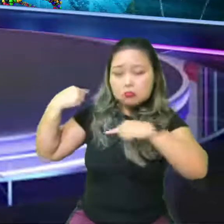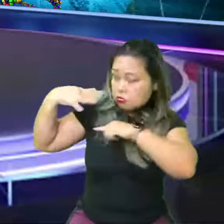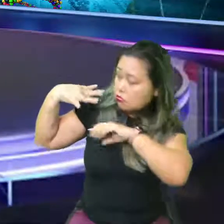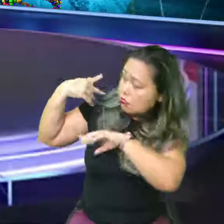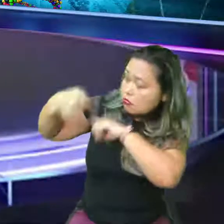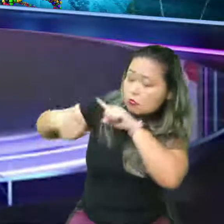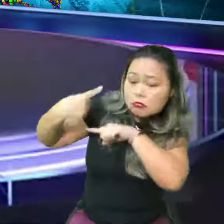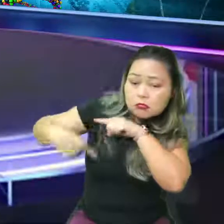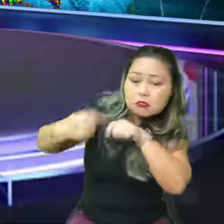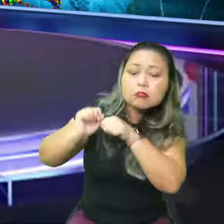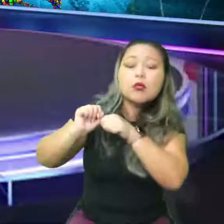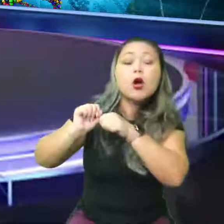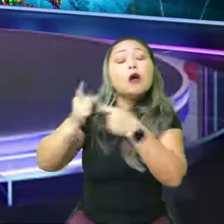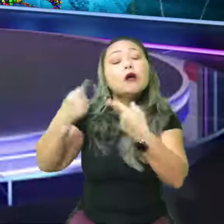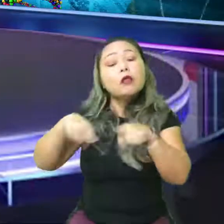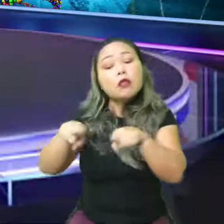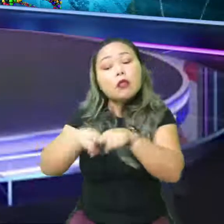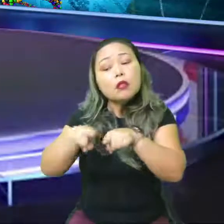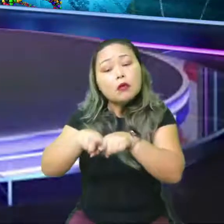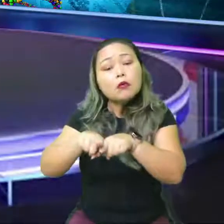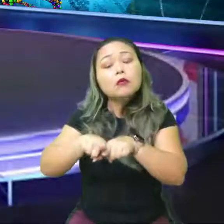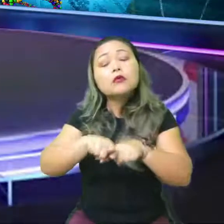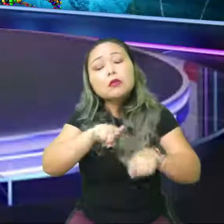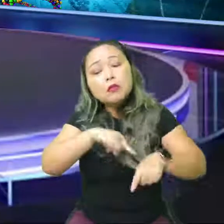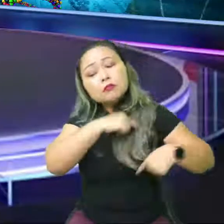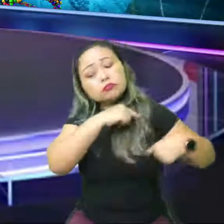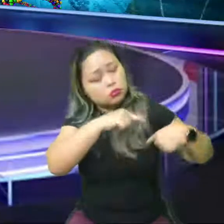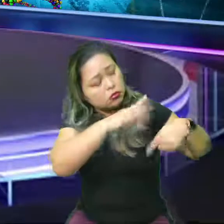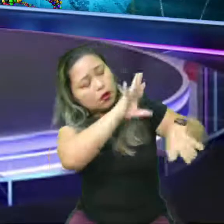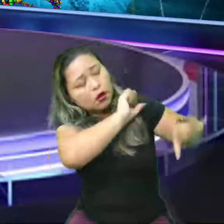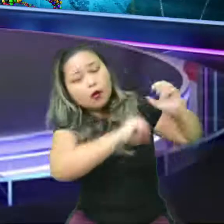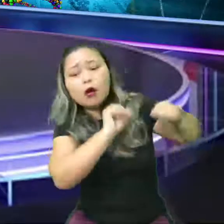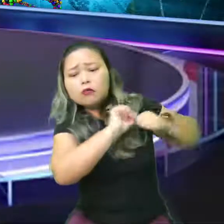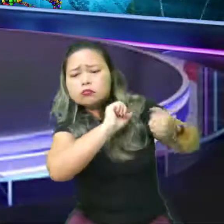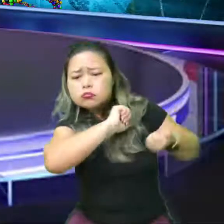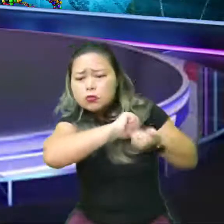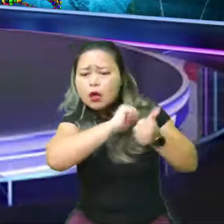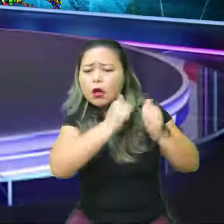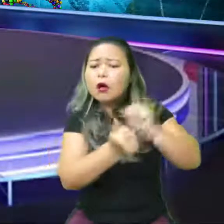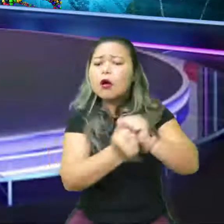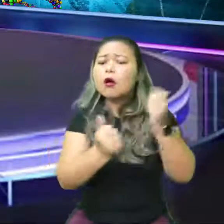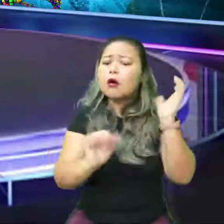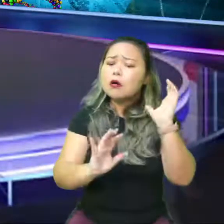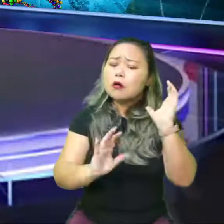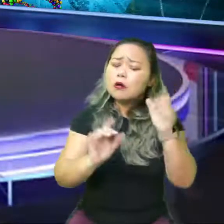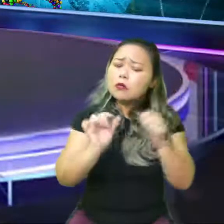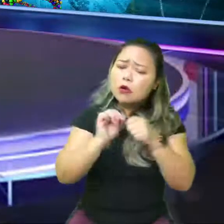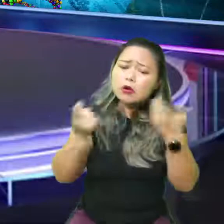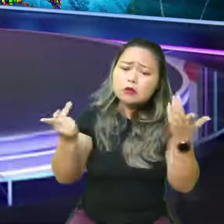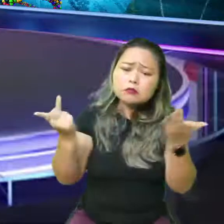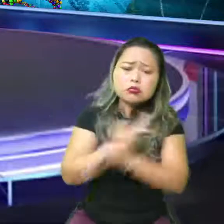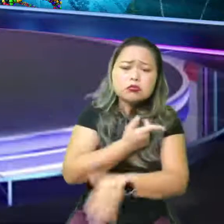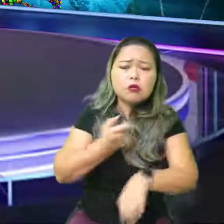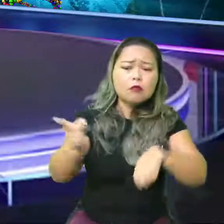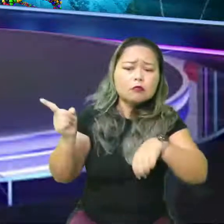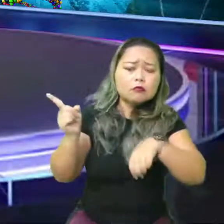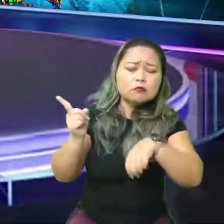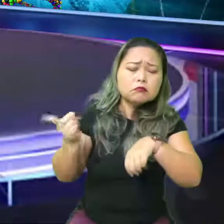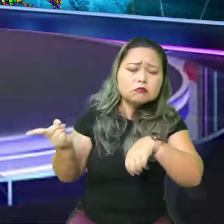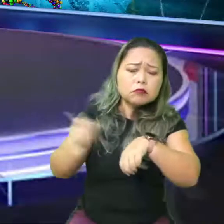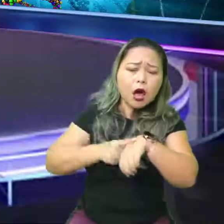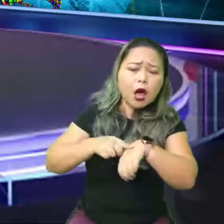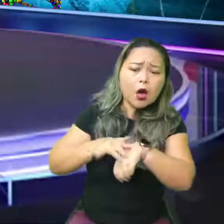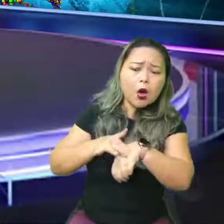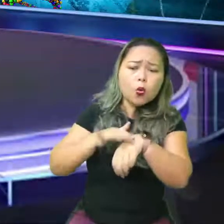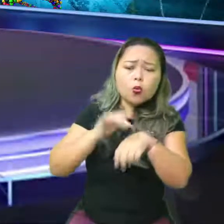fazer o desenvolvimento do ser humano, infelizmente, como aquelas que vão trazer algumas alterações, que vão causar algumas doenças, né? Que a gente chama de doenças